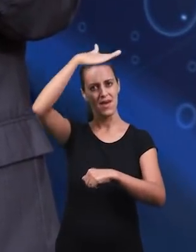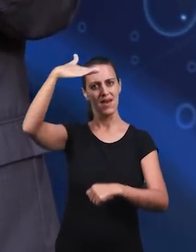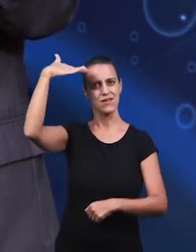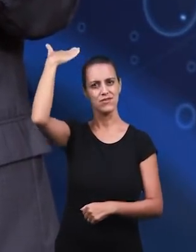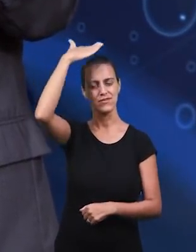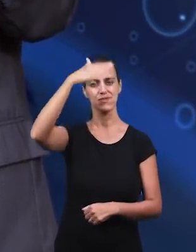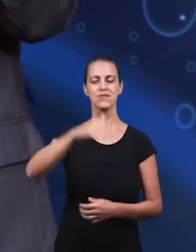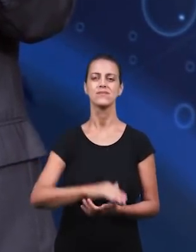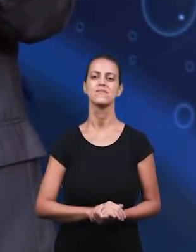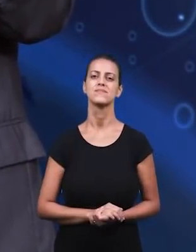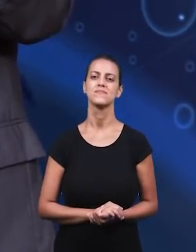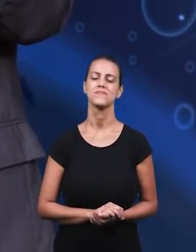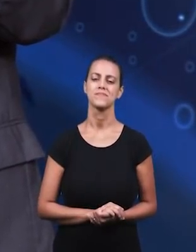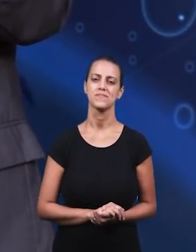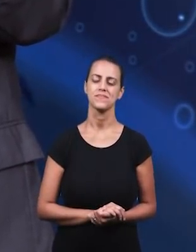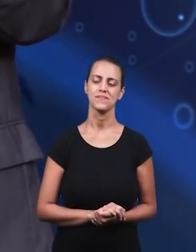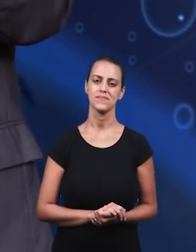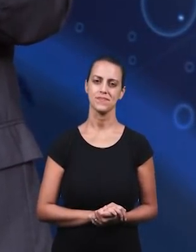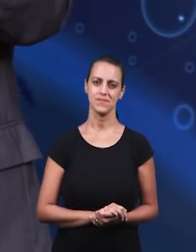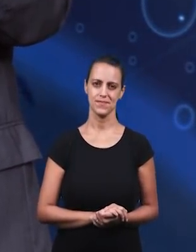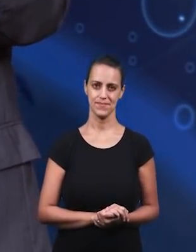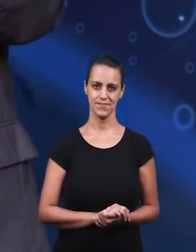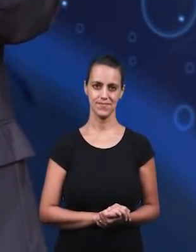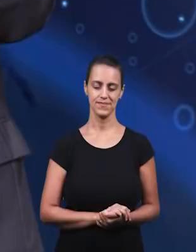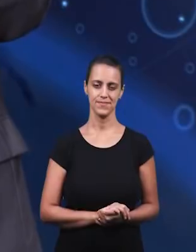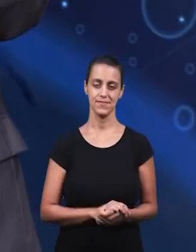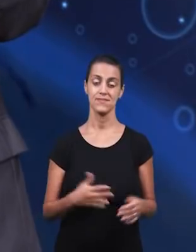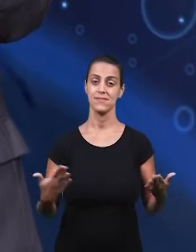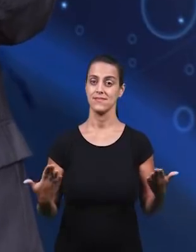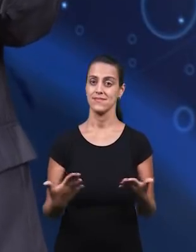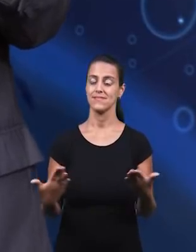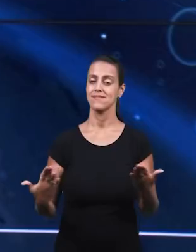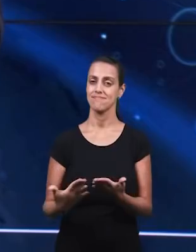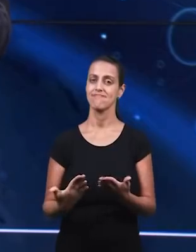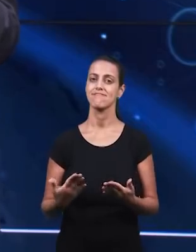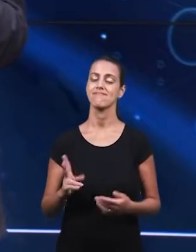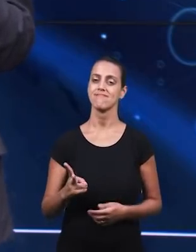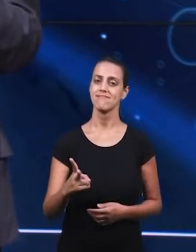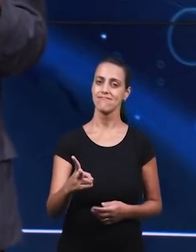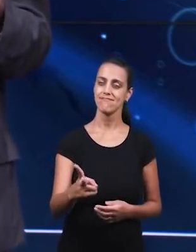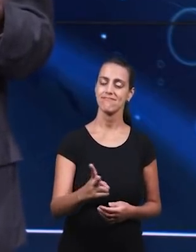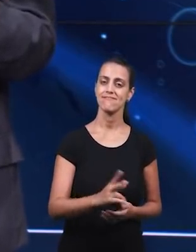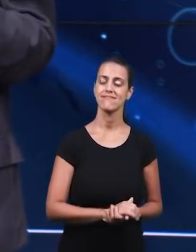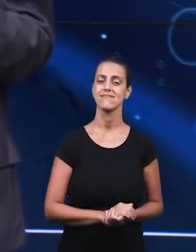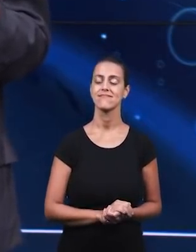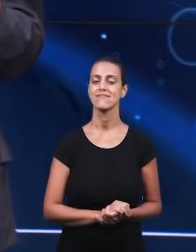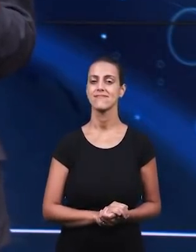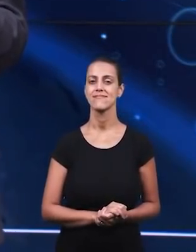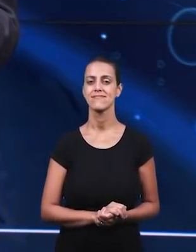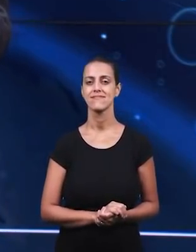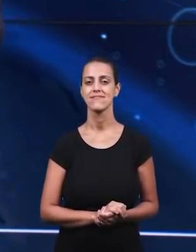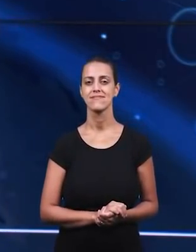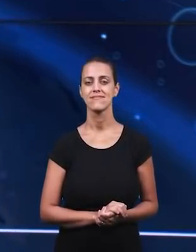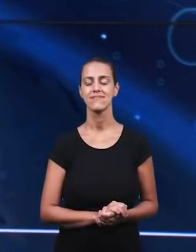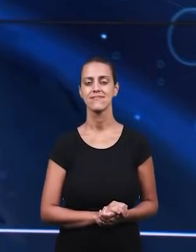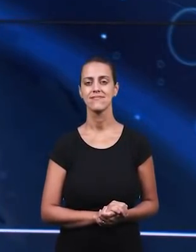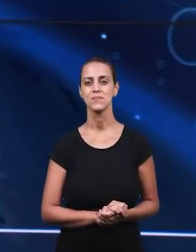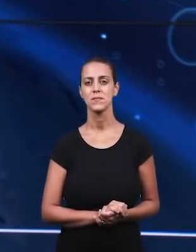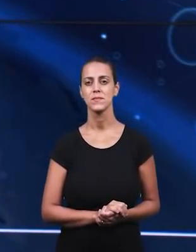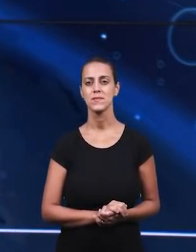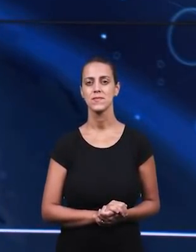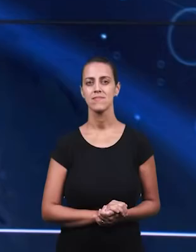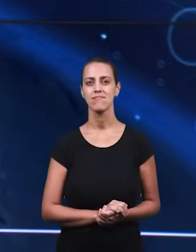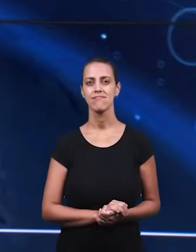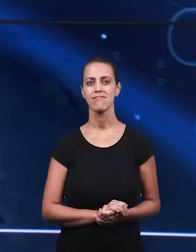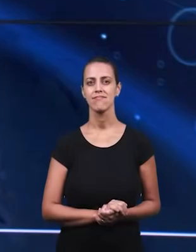Tapachula, no estado de Chiapas. Então, portanto, agora, irmãos, nós vamos dar continuidade à nossa programação e vamos sair